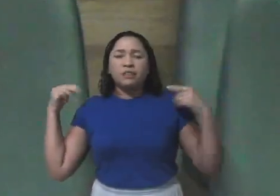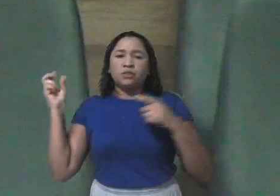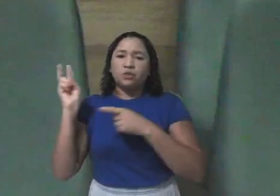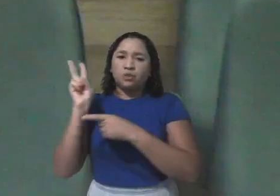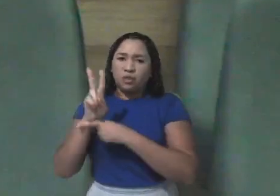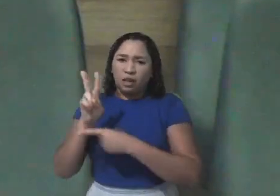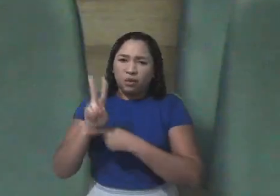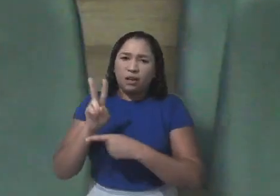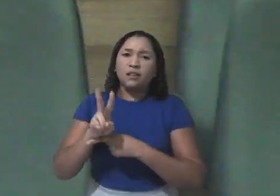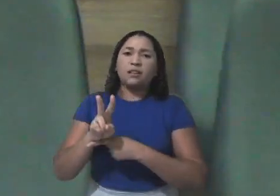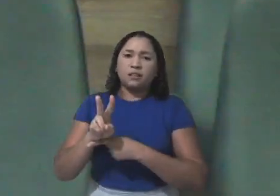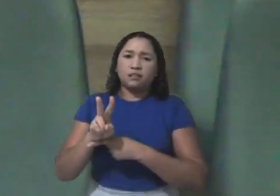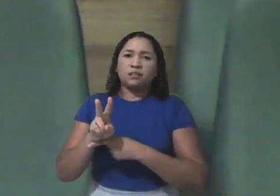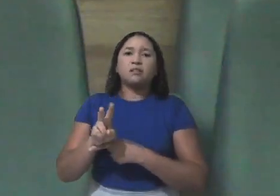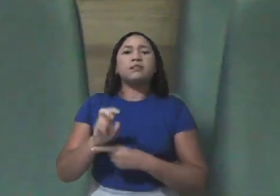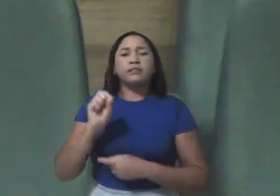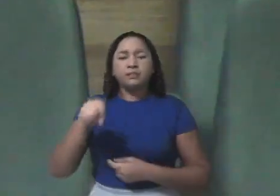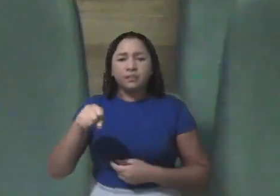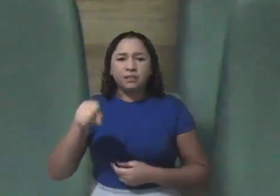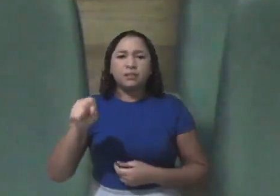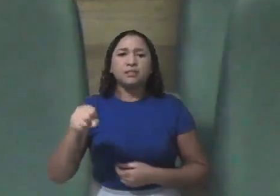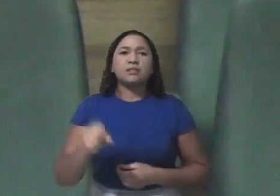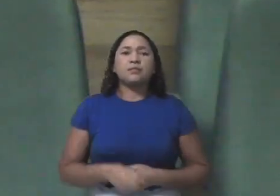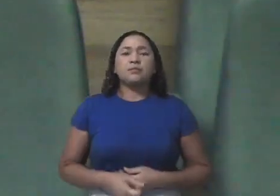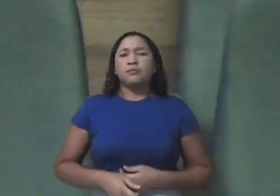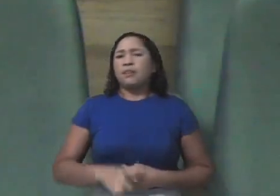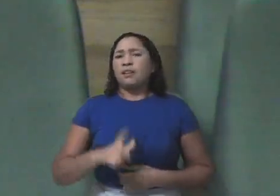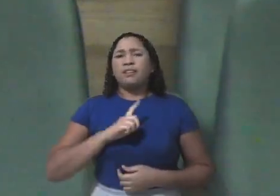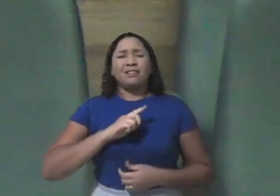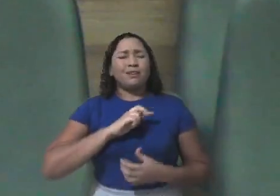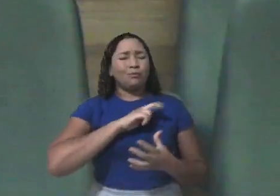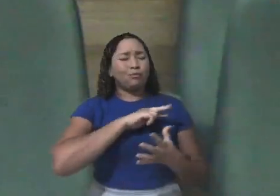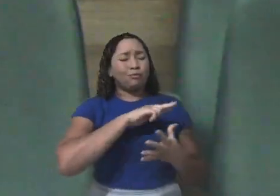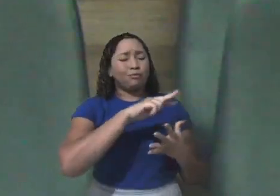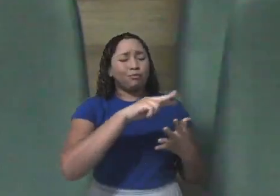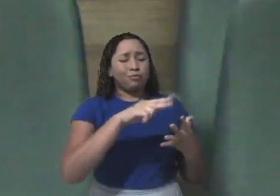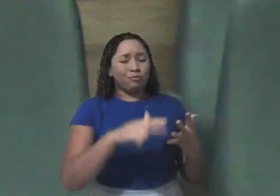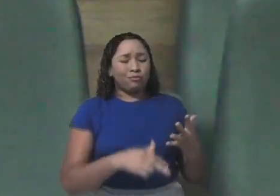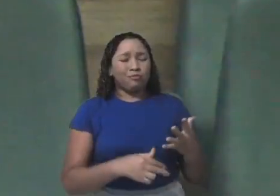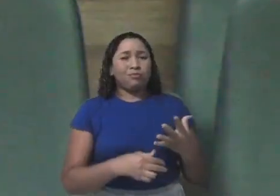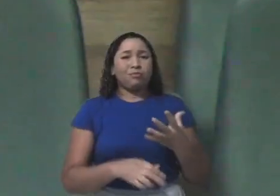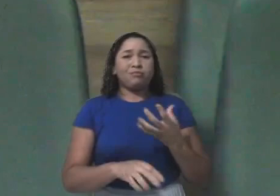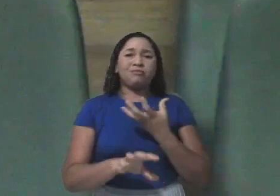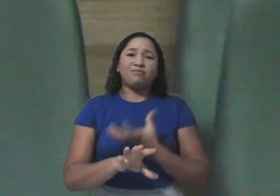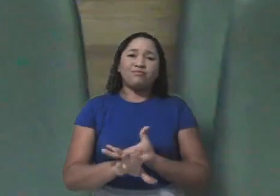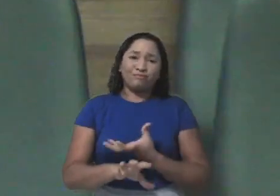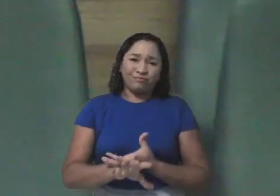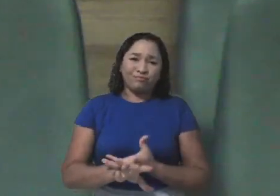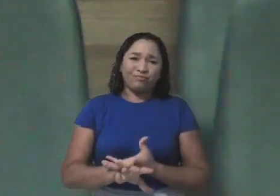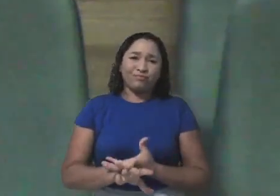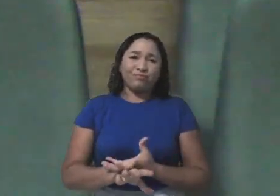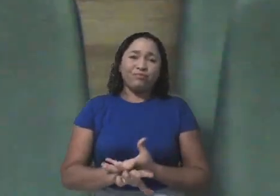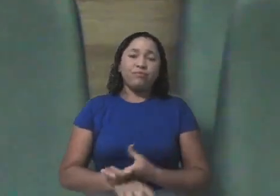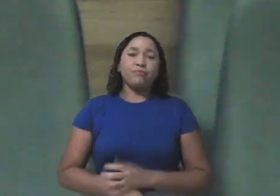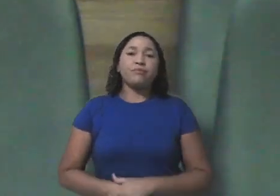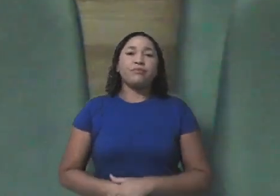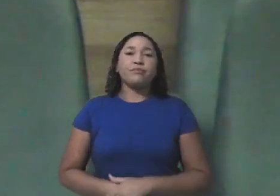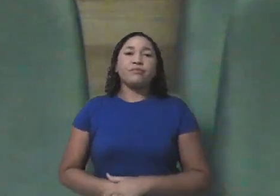angeologia. E várias outras matérias. E uma delas é a